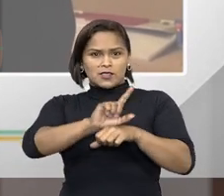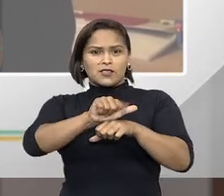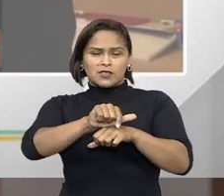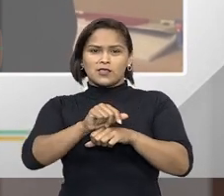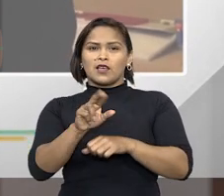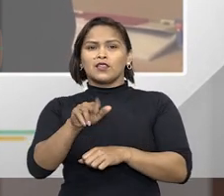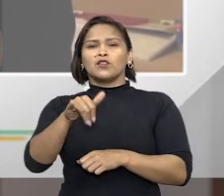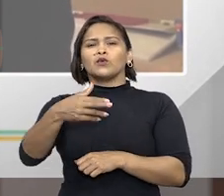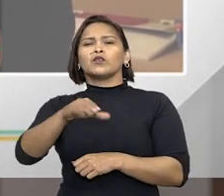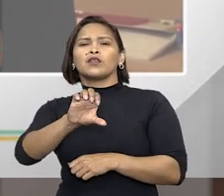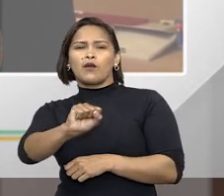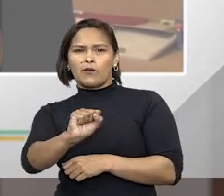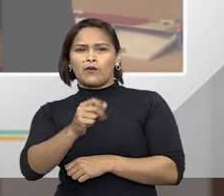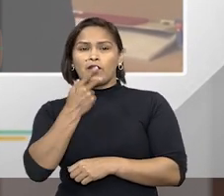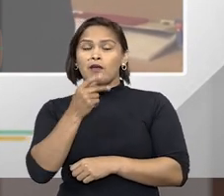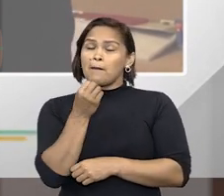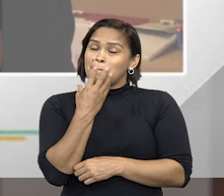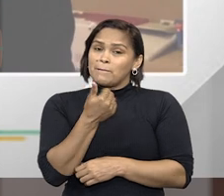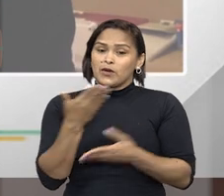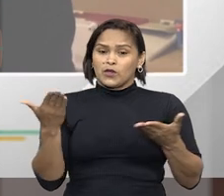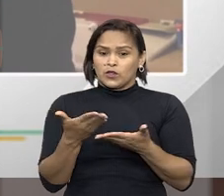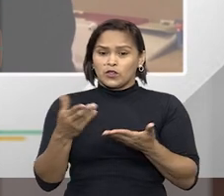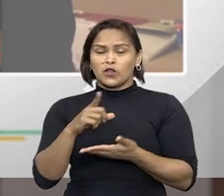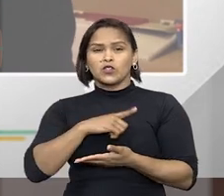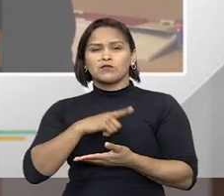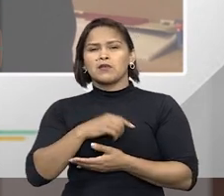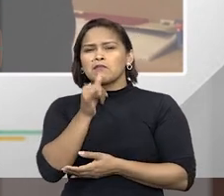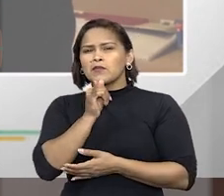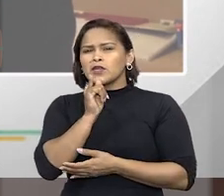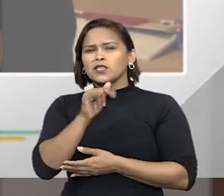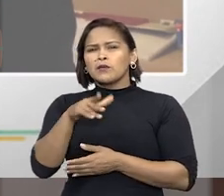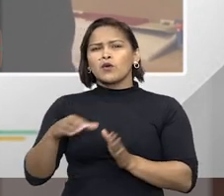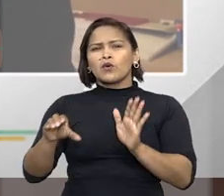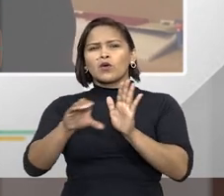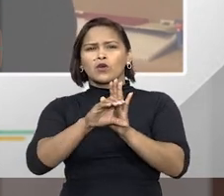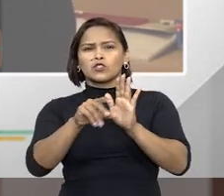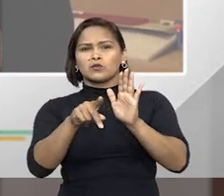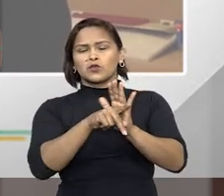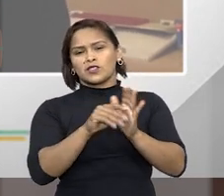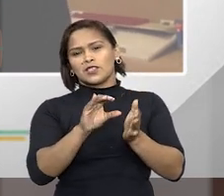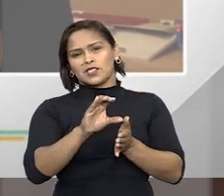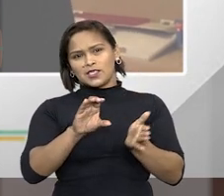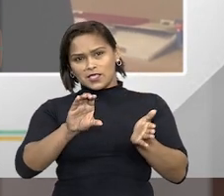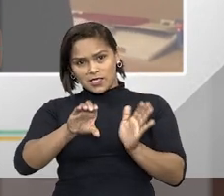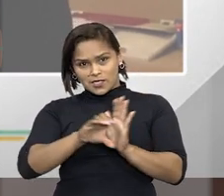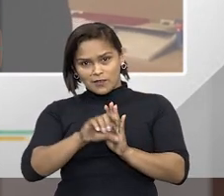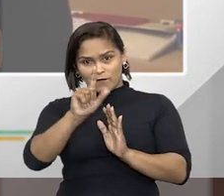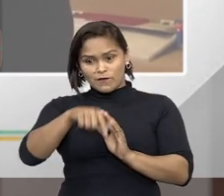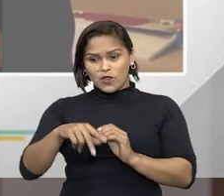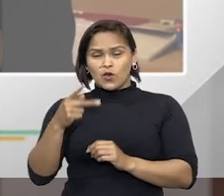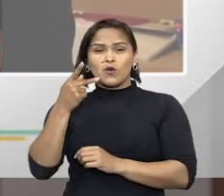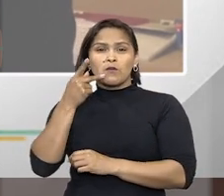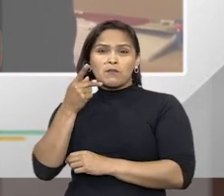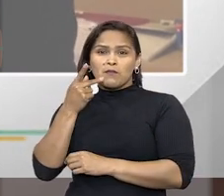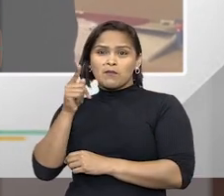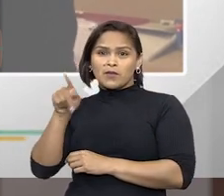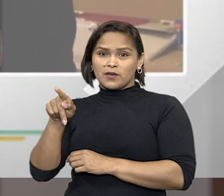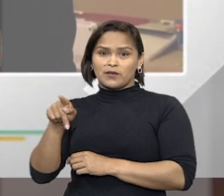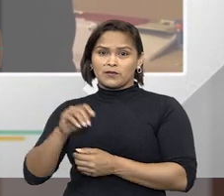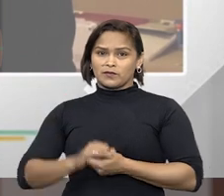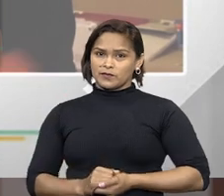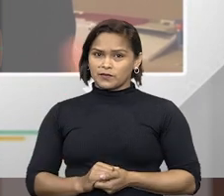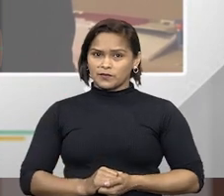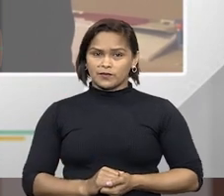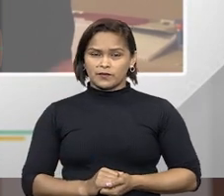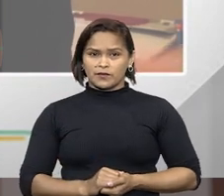Federal. Pois bem, nós tivemos, por exemplo, o Código de Processo Civil do Estado do Piauí, né, que